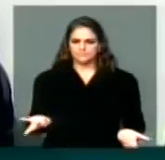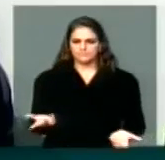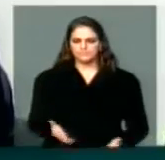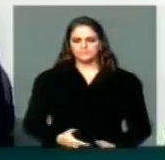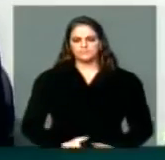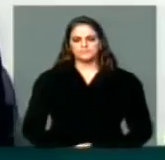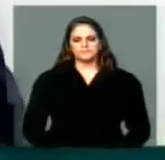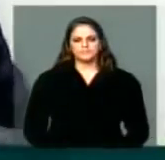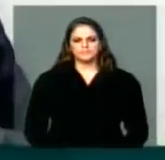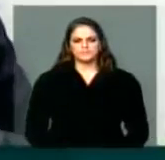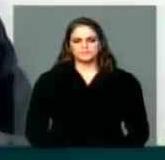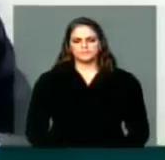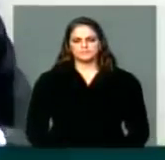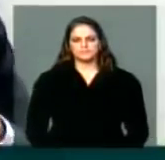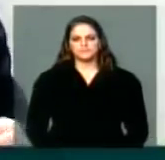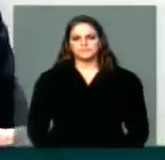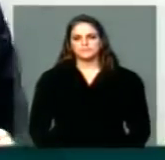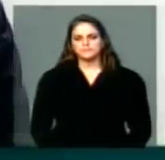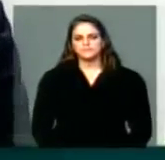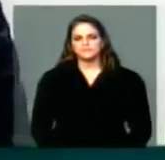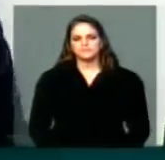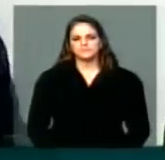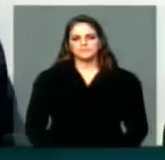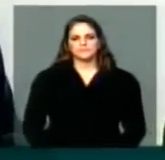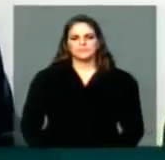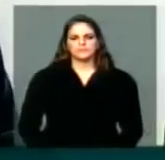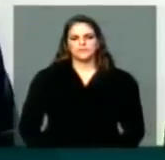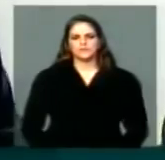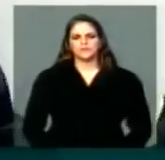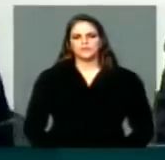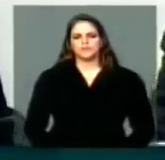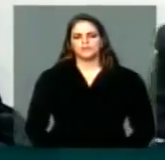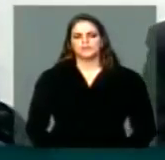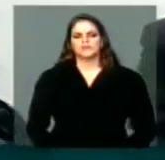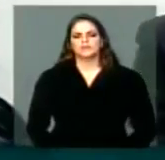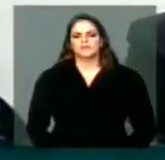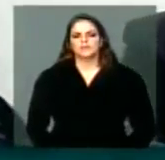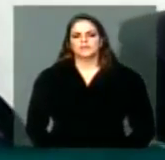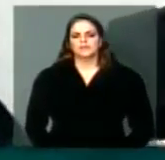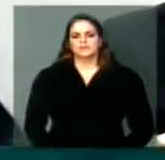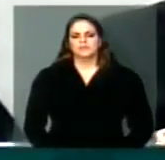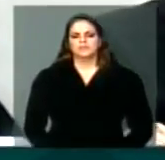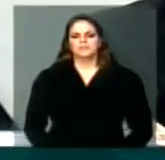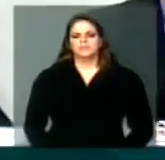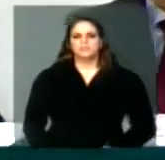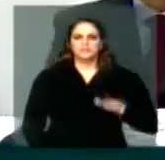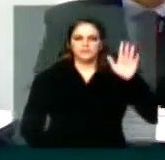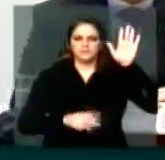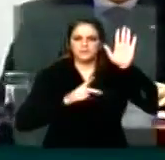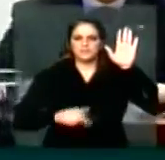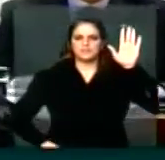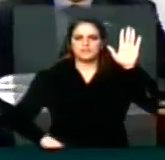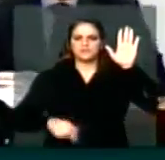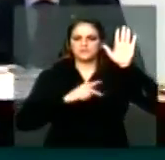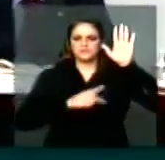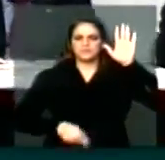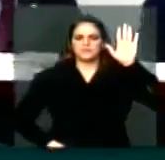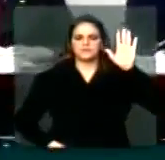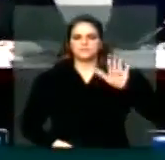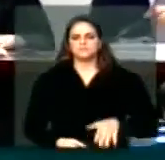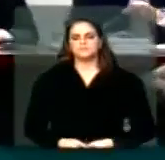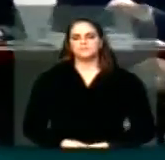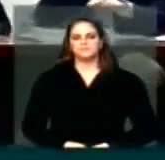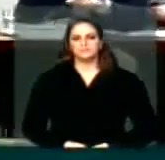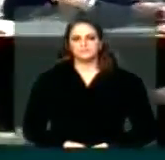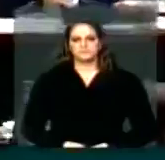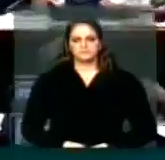quer que seja, de ordem, qualquer detalhe. Só questão de ordem, como líder. presidente. Questão de ordem. Peço a palavra como líder. Questão da metodologia,